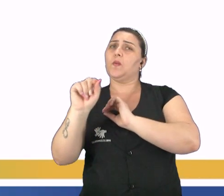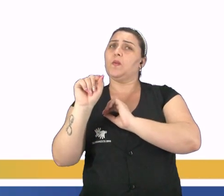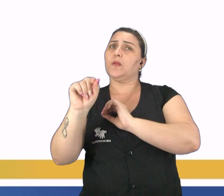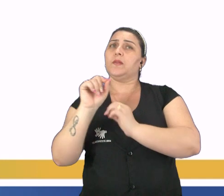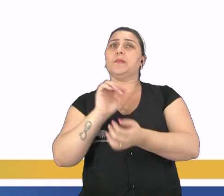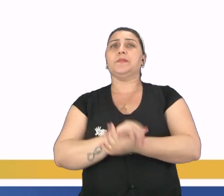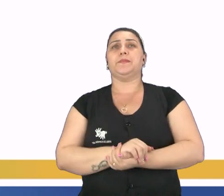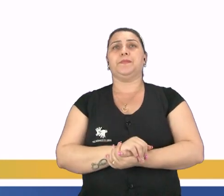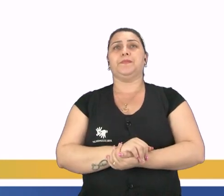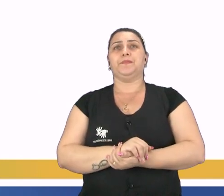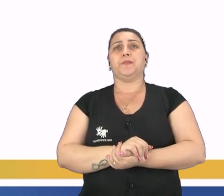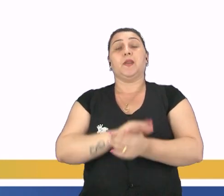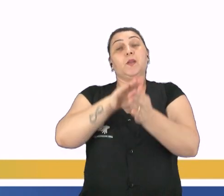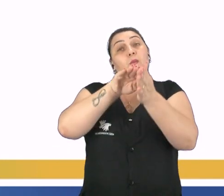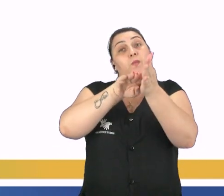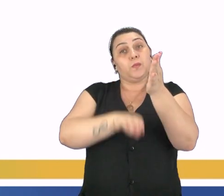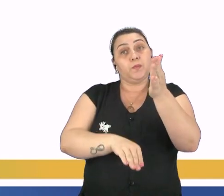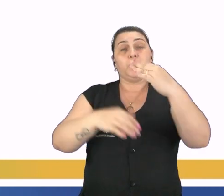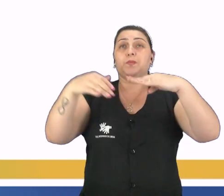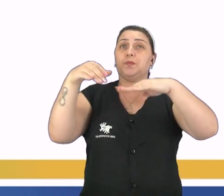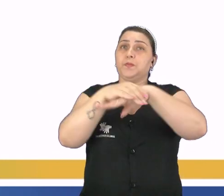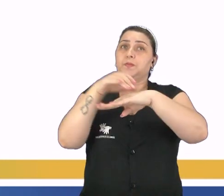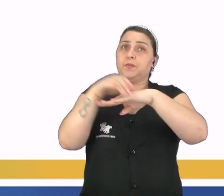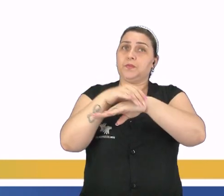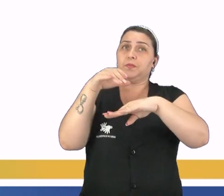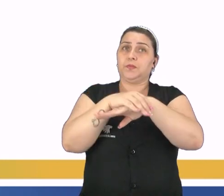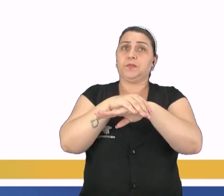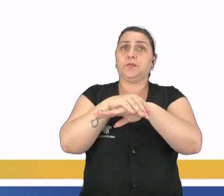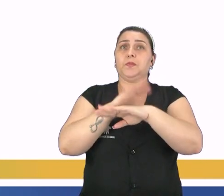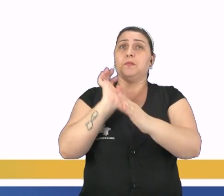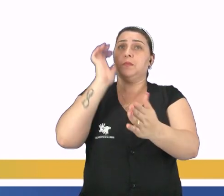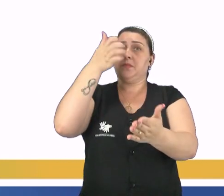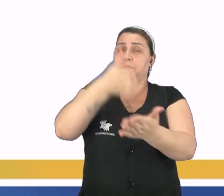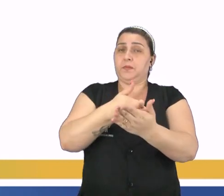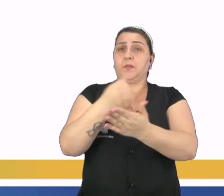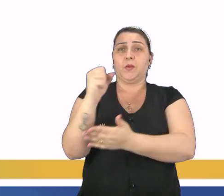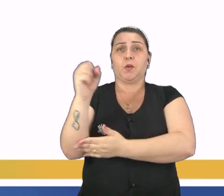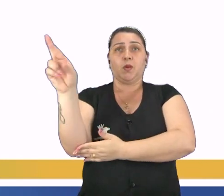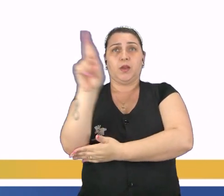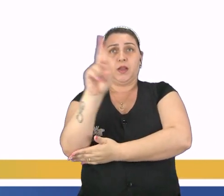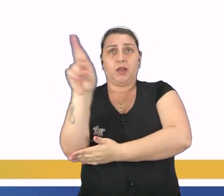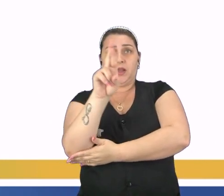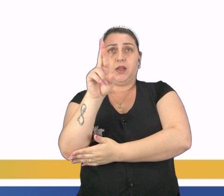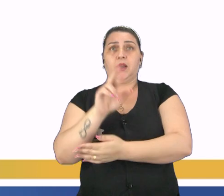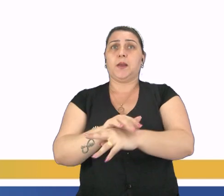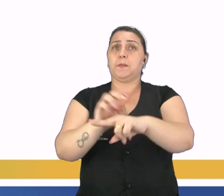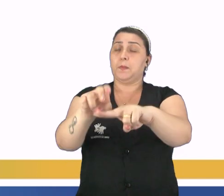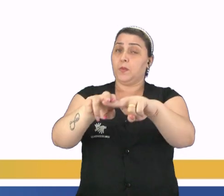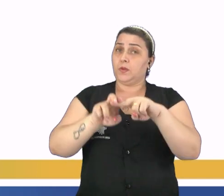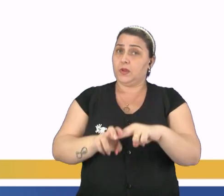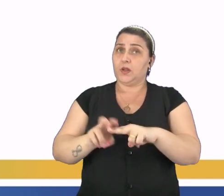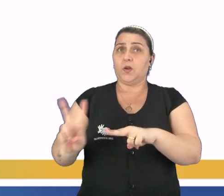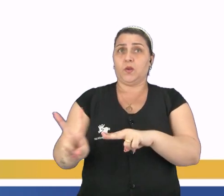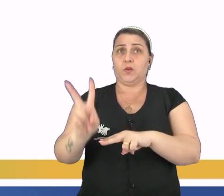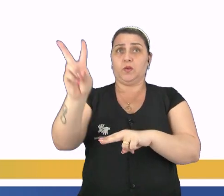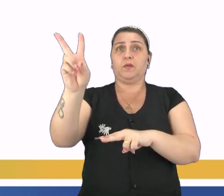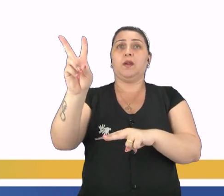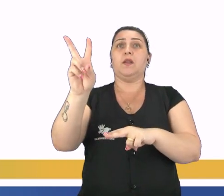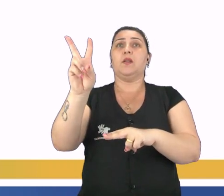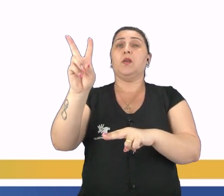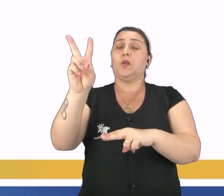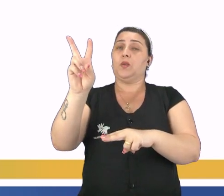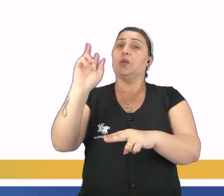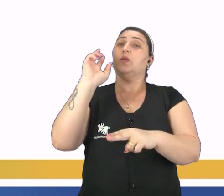quê? Isso significa que ela terá um desconto de R$8 no sapato dela. Se custava